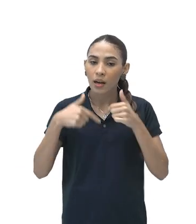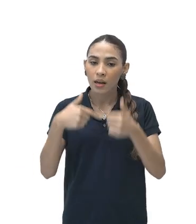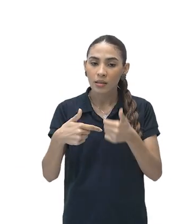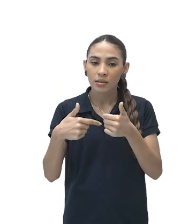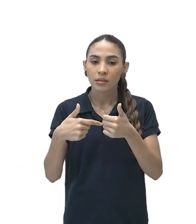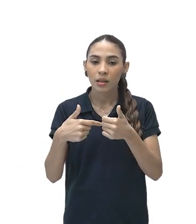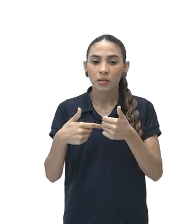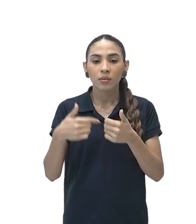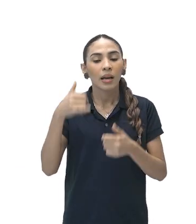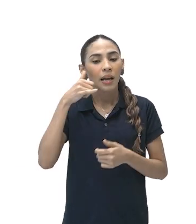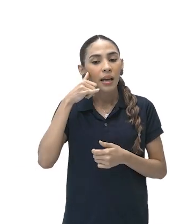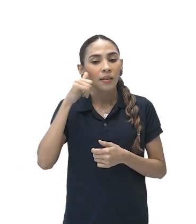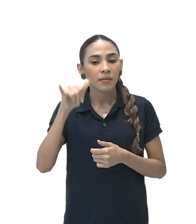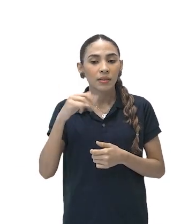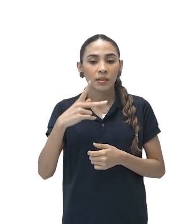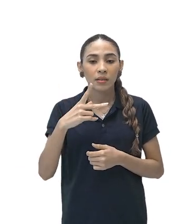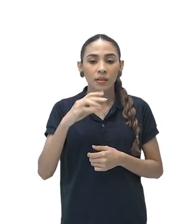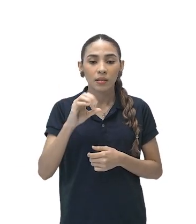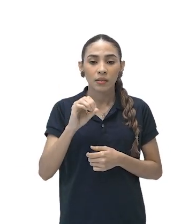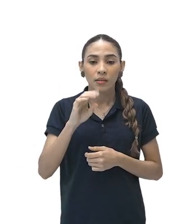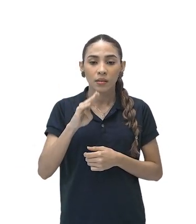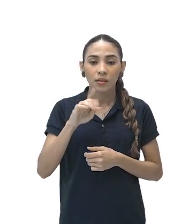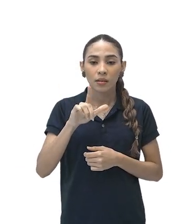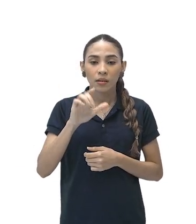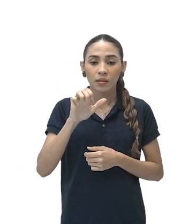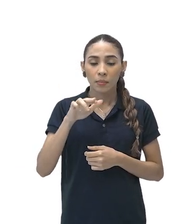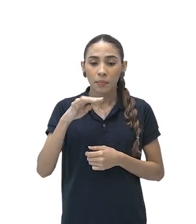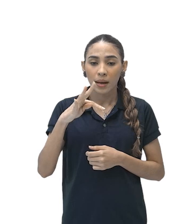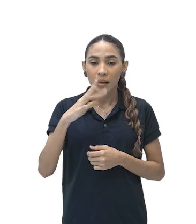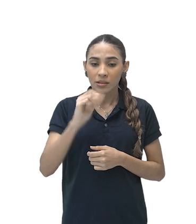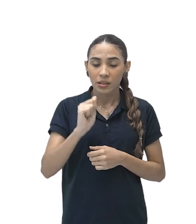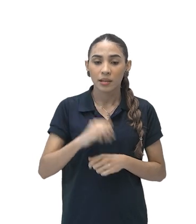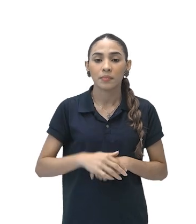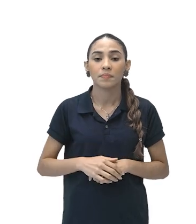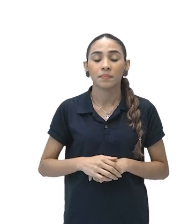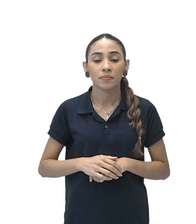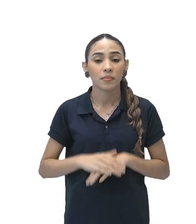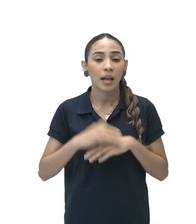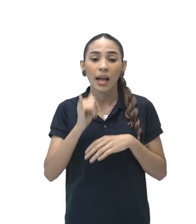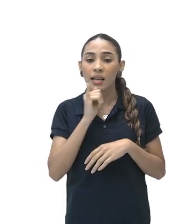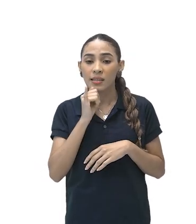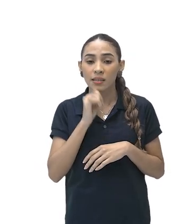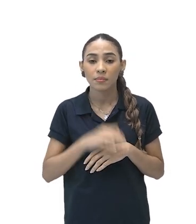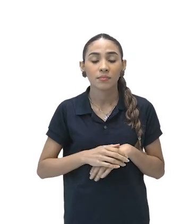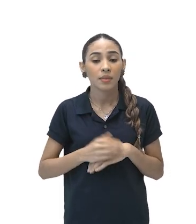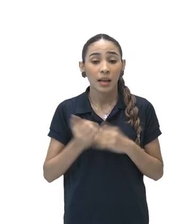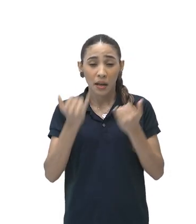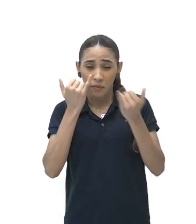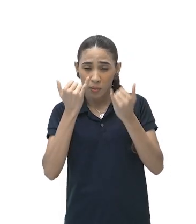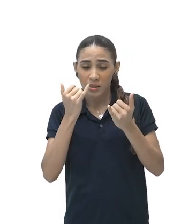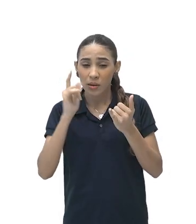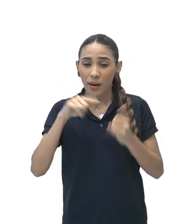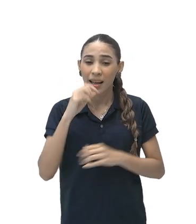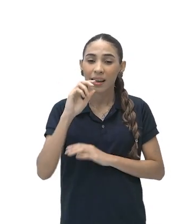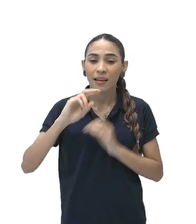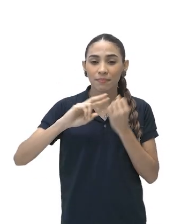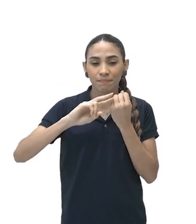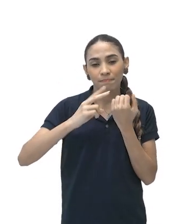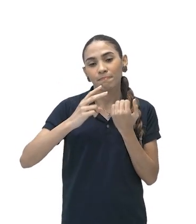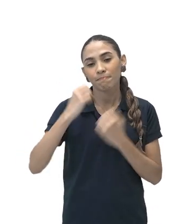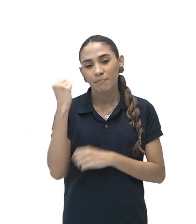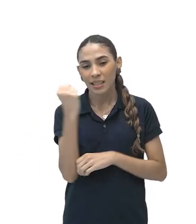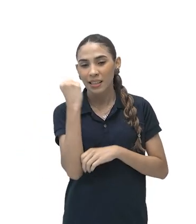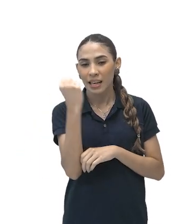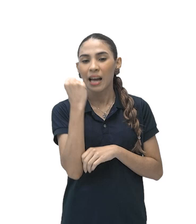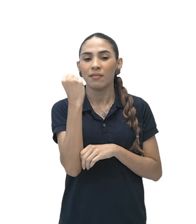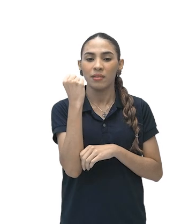que combatam a problemática, né? Eu vou ler aqui sem o erro ortográfico. Ora, quando ele diz que o dado é alarmante, de novo,